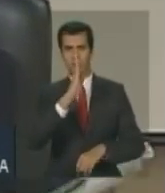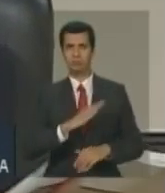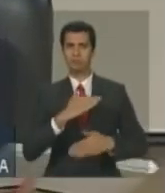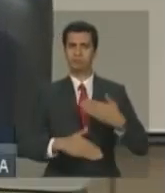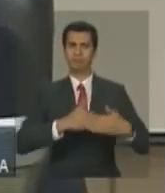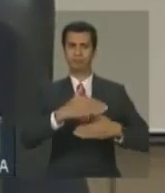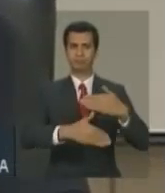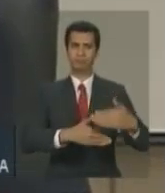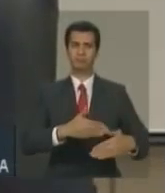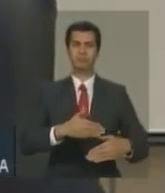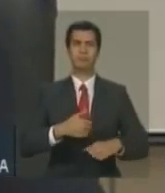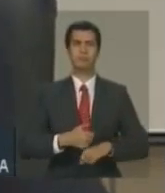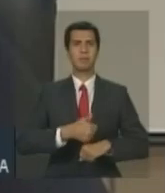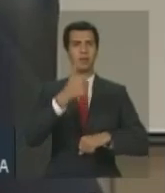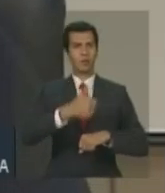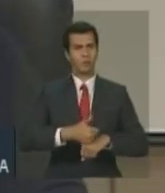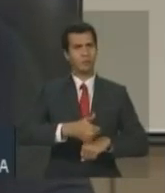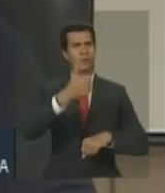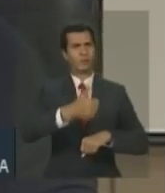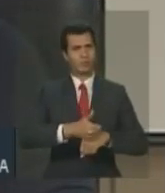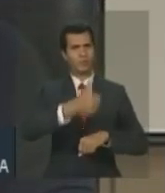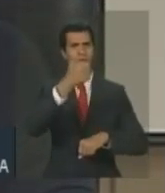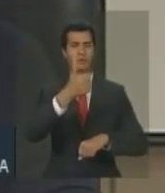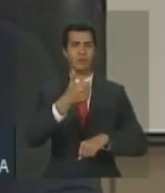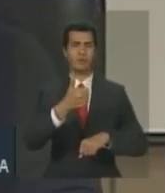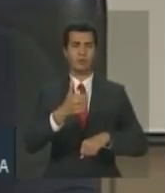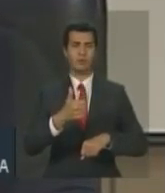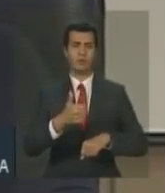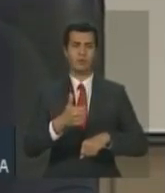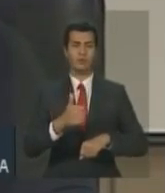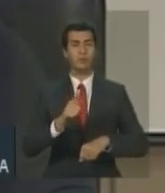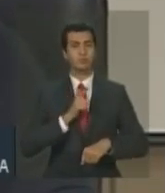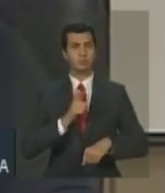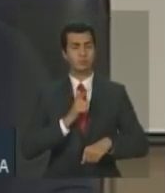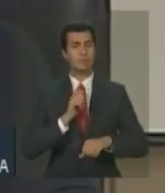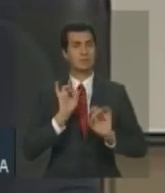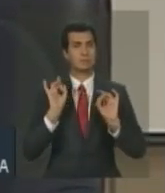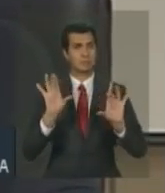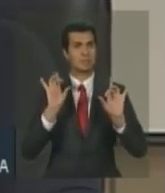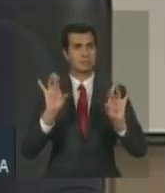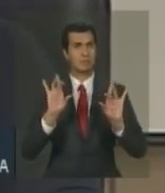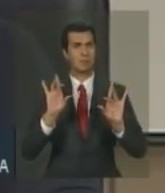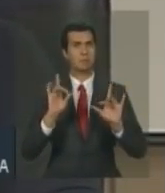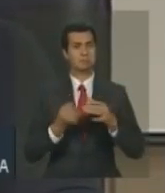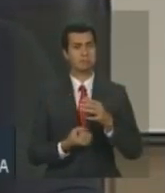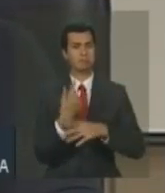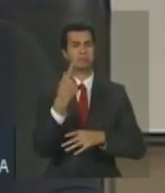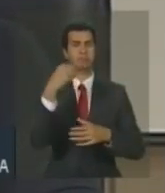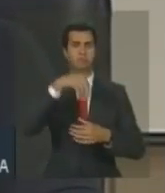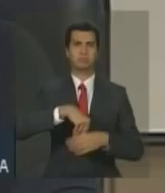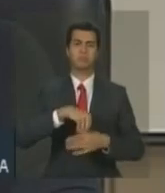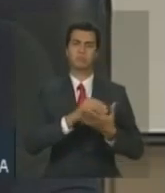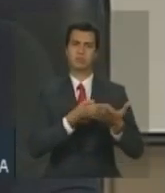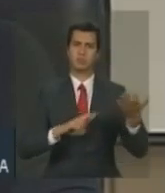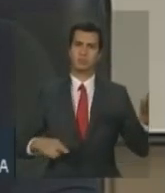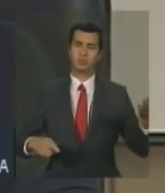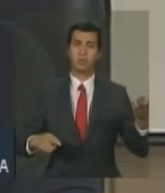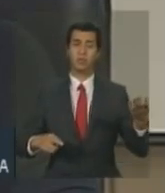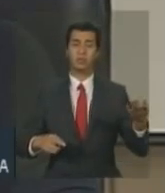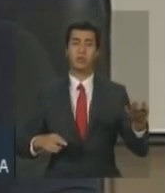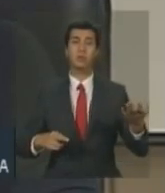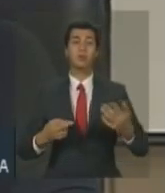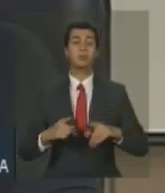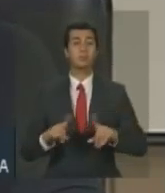continua melhorando seus indicadores e aparecendo com destaque nos relatórios, mas na nossa avaliação esse